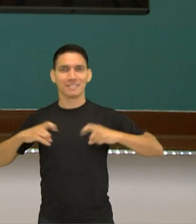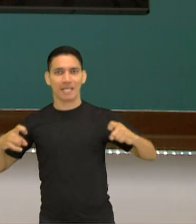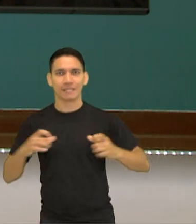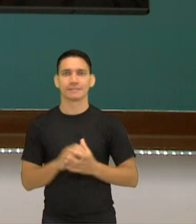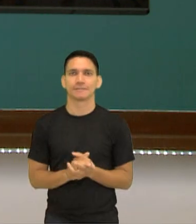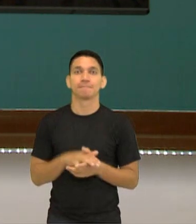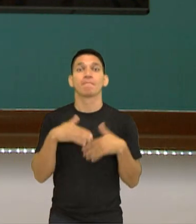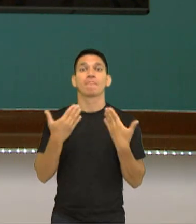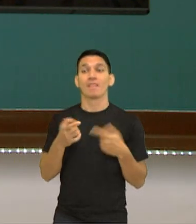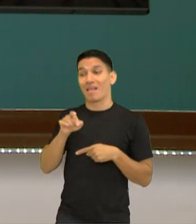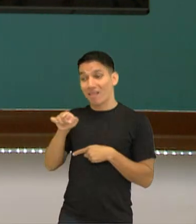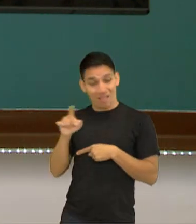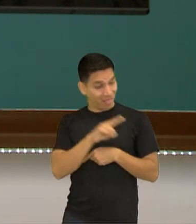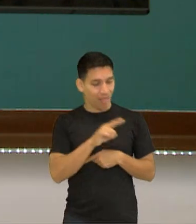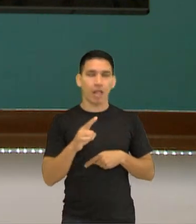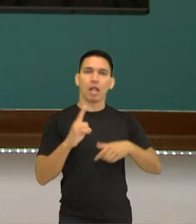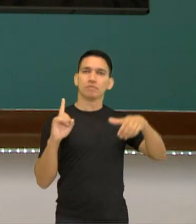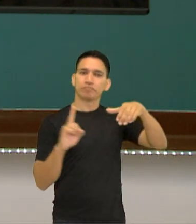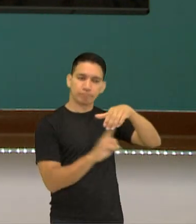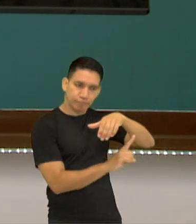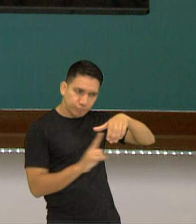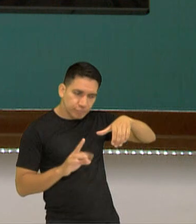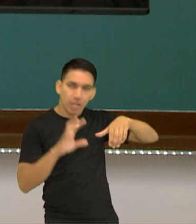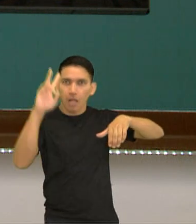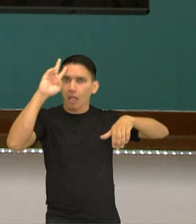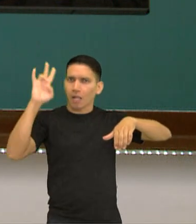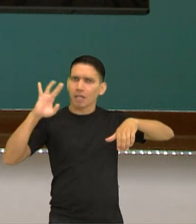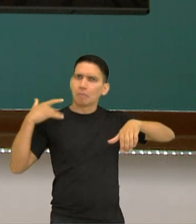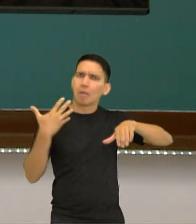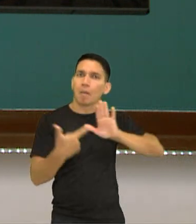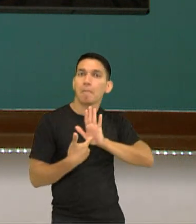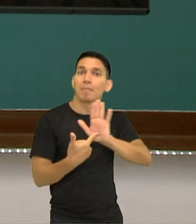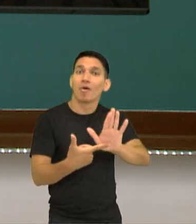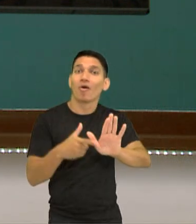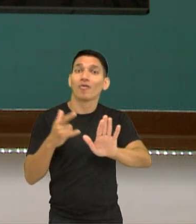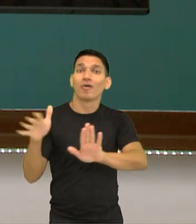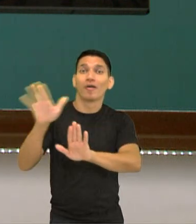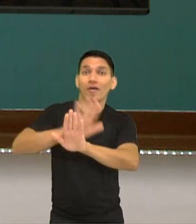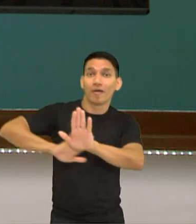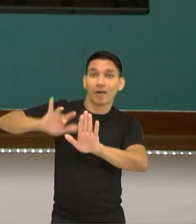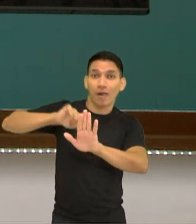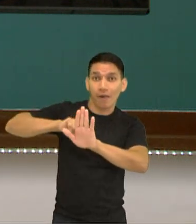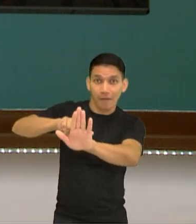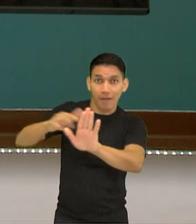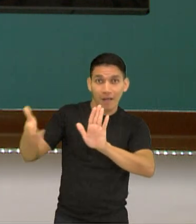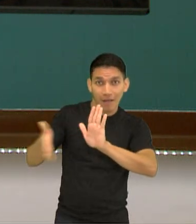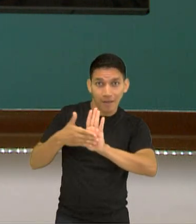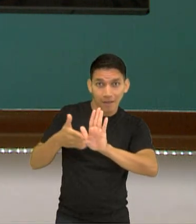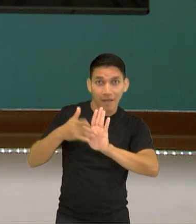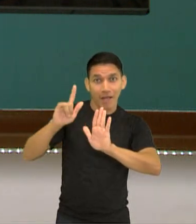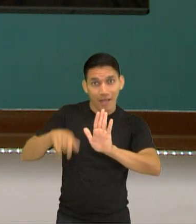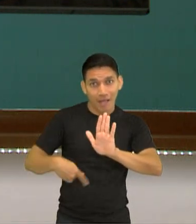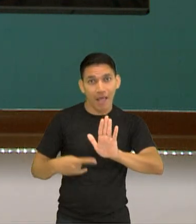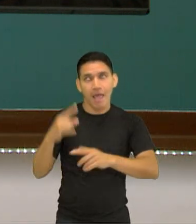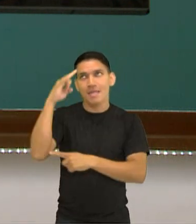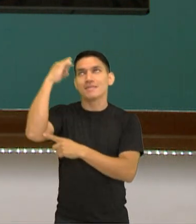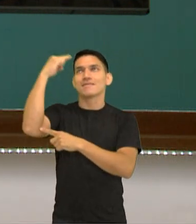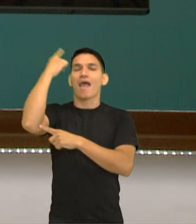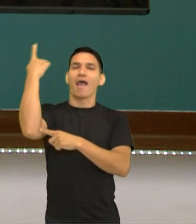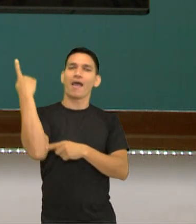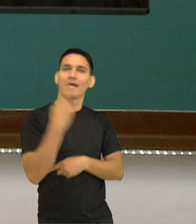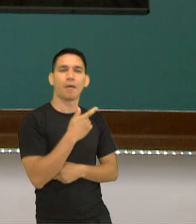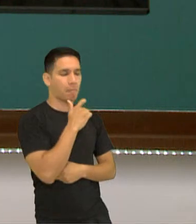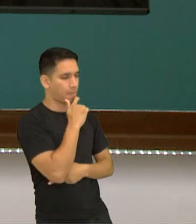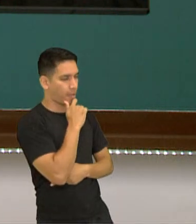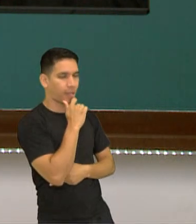Então, essa alegoria, ela traz aí como pano de fundo a teoria das ideias de Platão. Platão escreve a alegoria